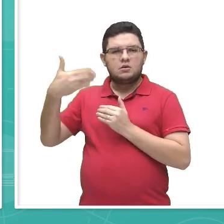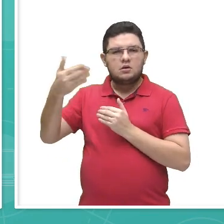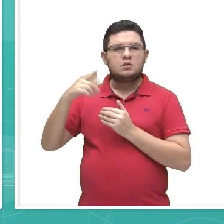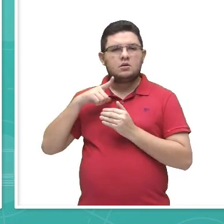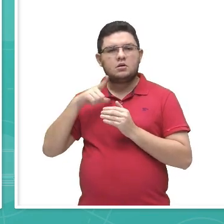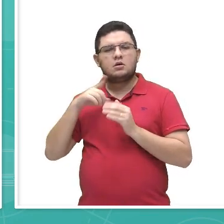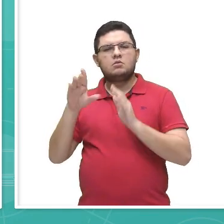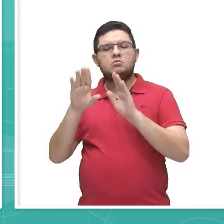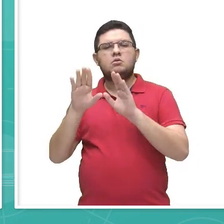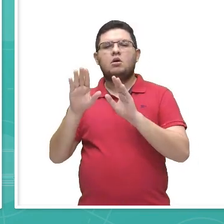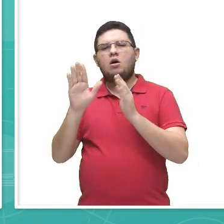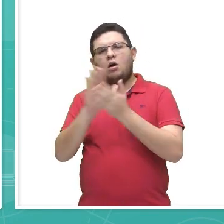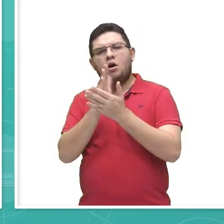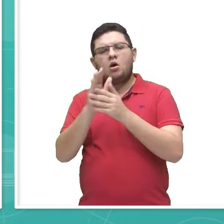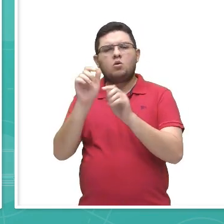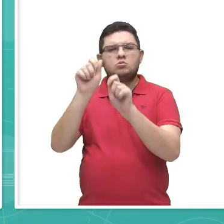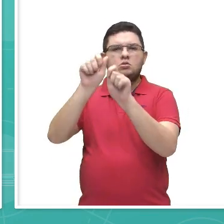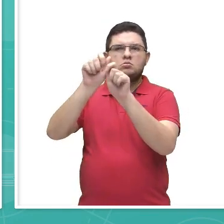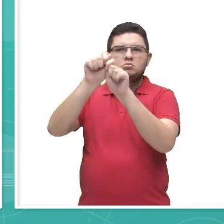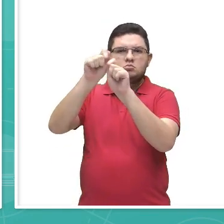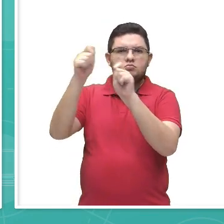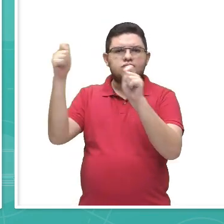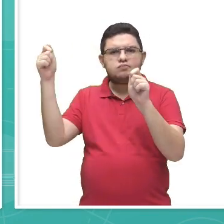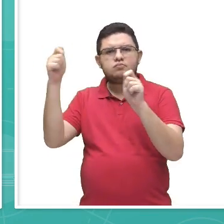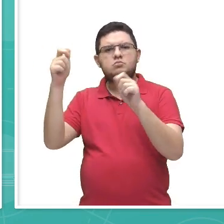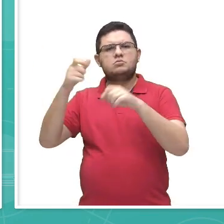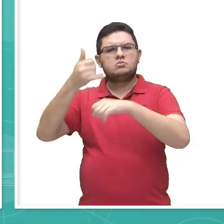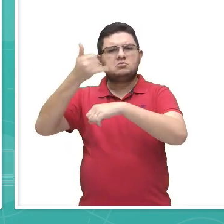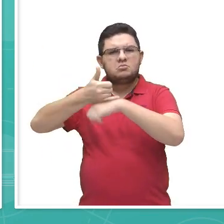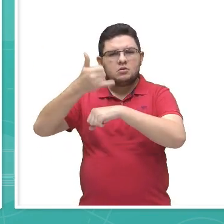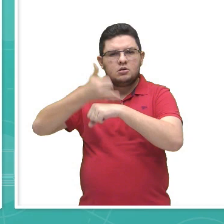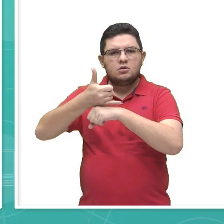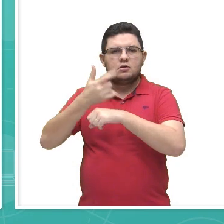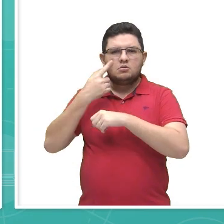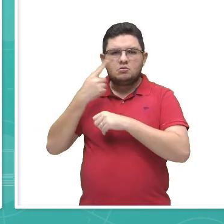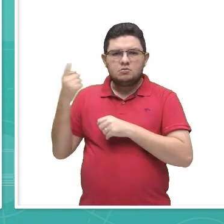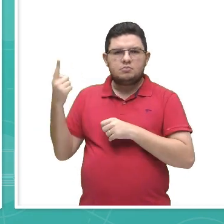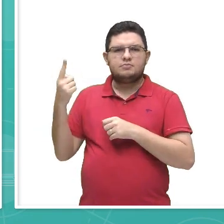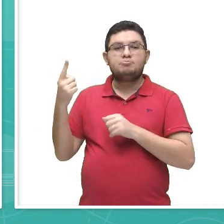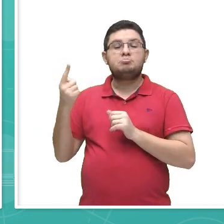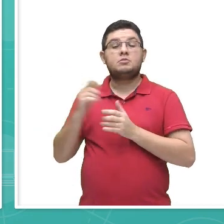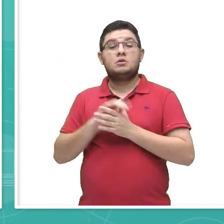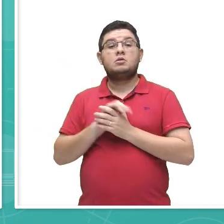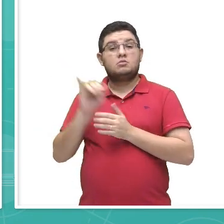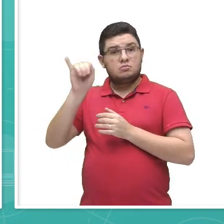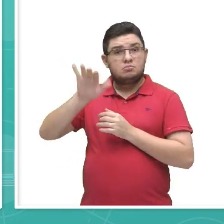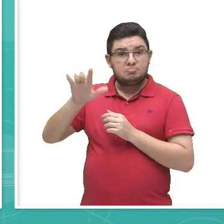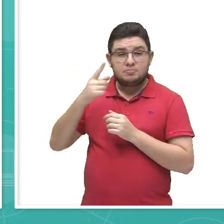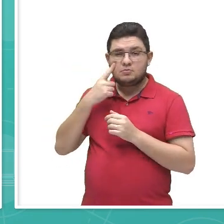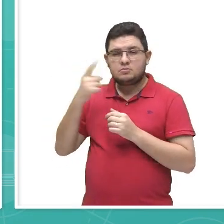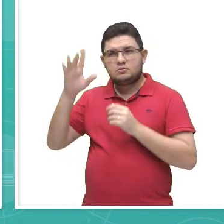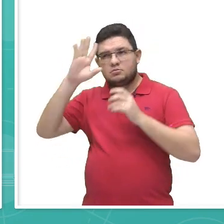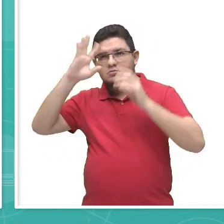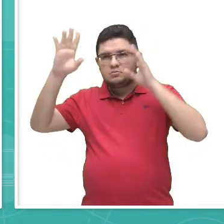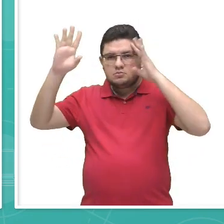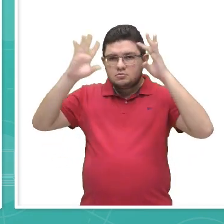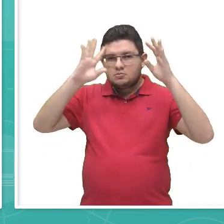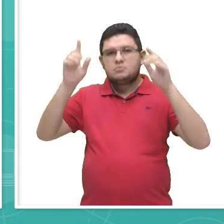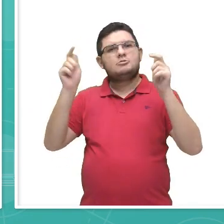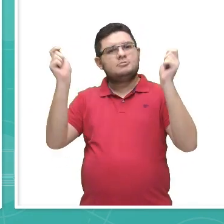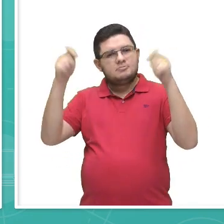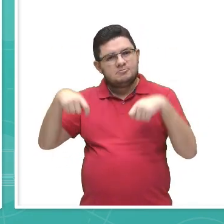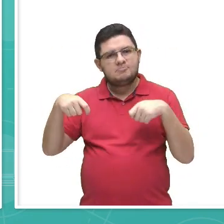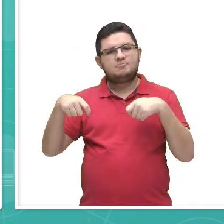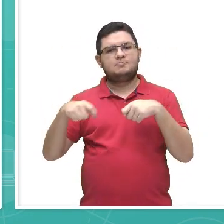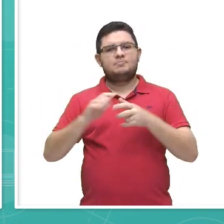Uns armários de ferro, ok? Então, quando você olha a imagem, você analisa, você tem uma ideia mais ou menos do que se trata.